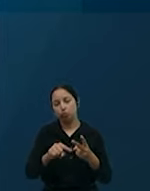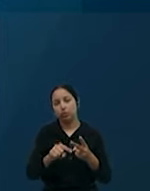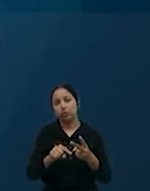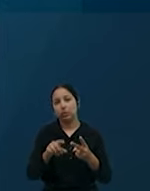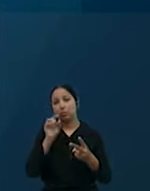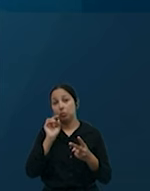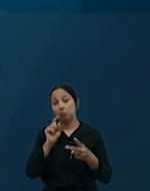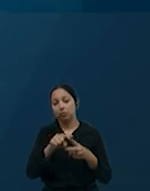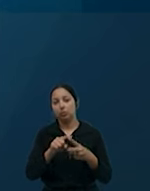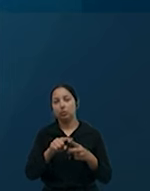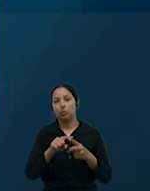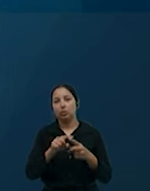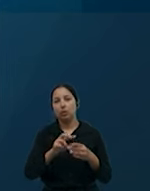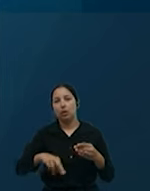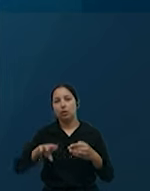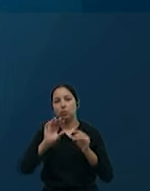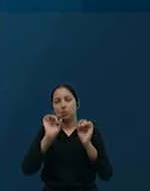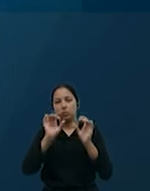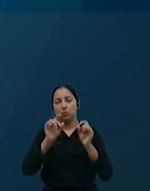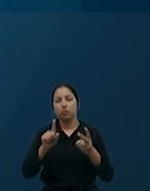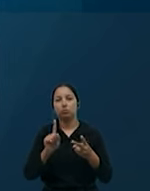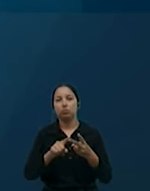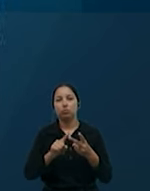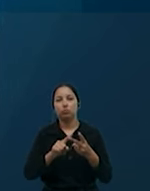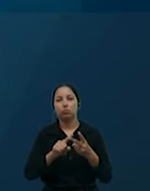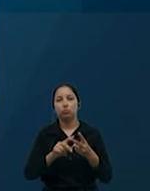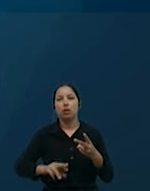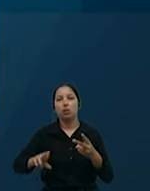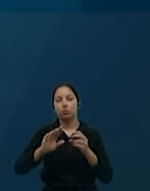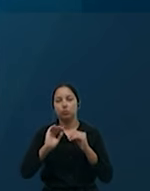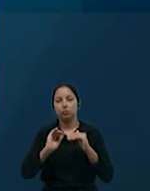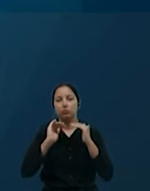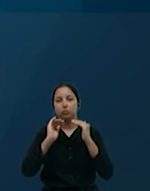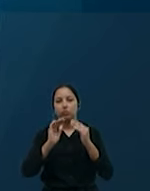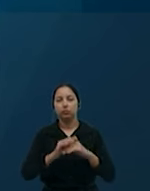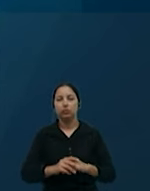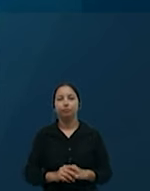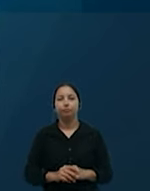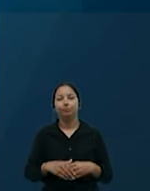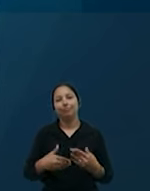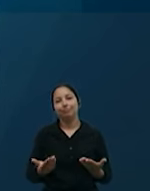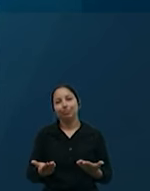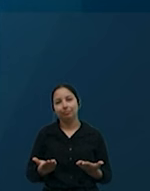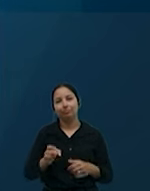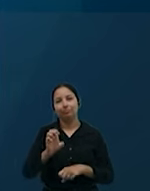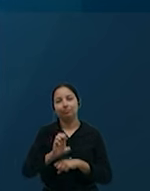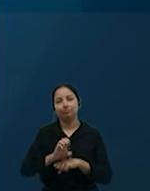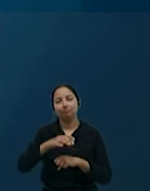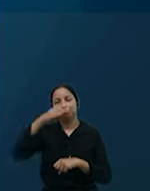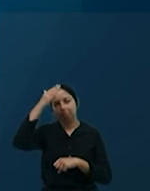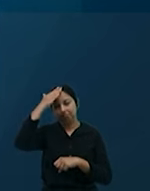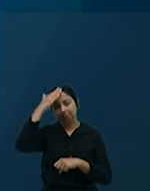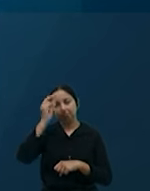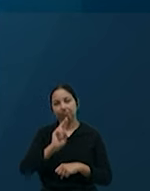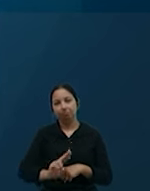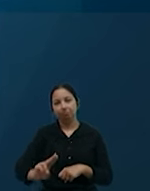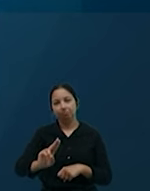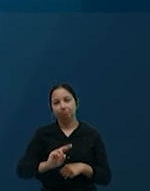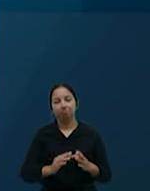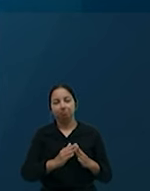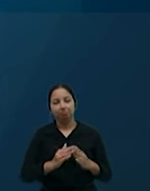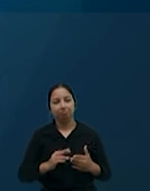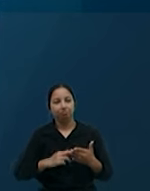o extraordinário. Então, foi esse o dispositivo que o Estado do Paraná utilizou para interpor o